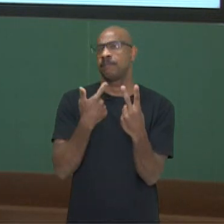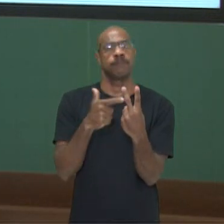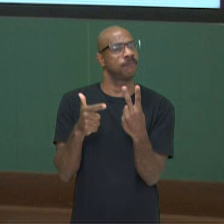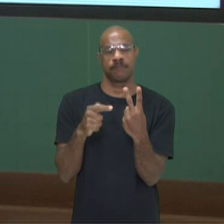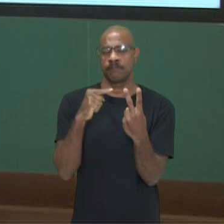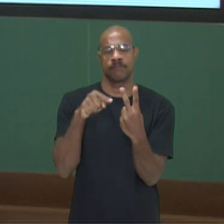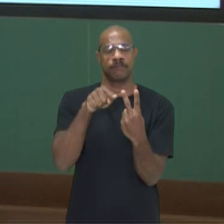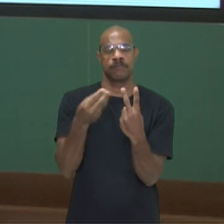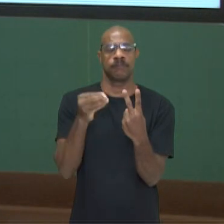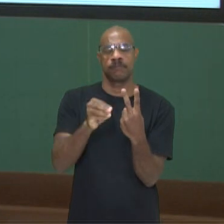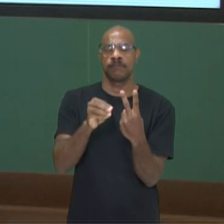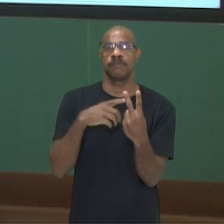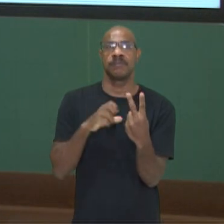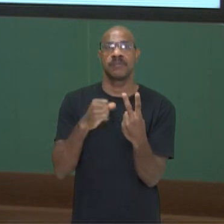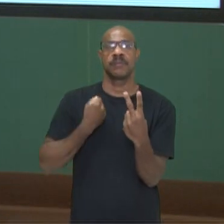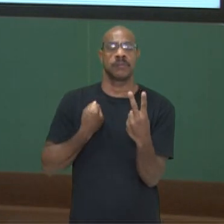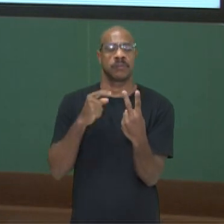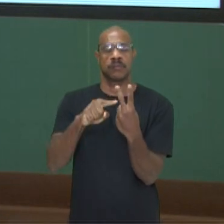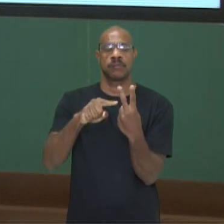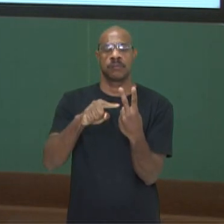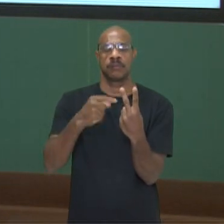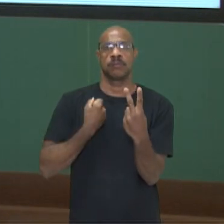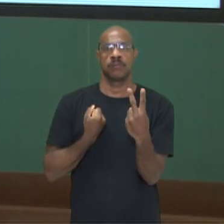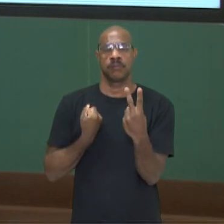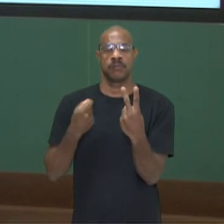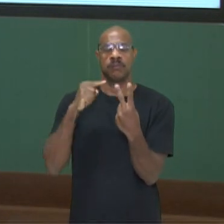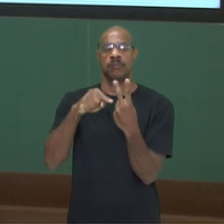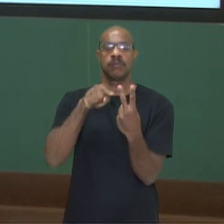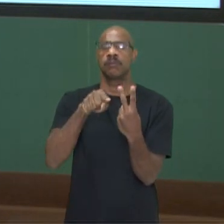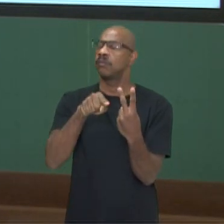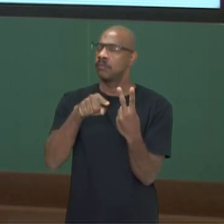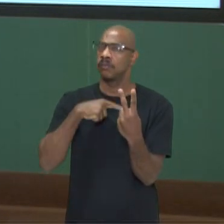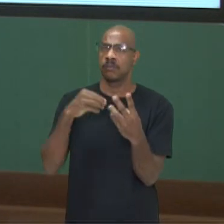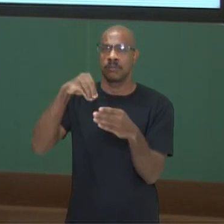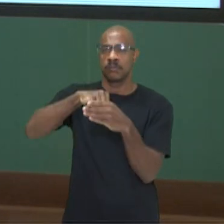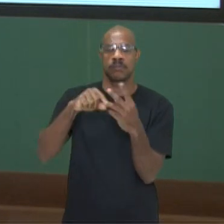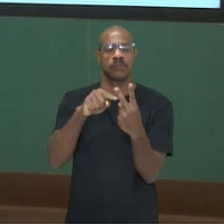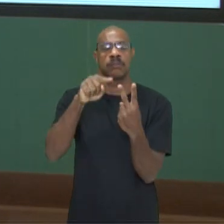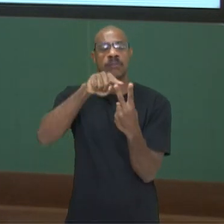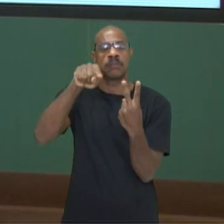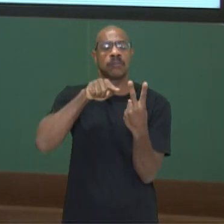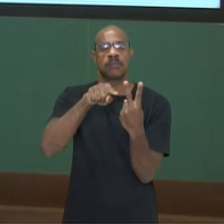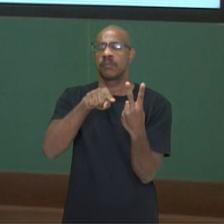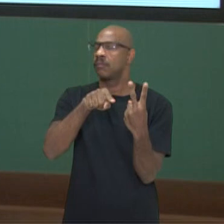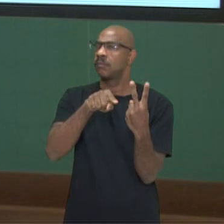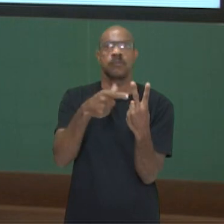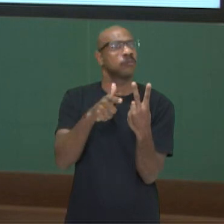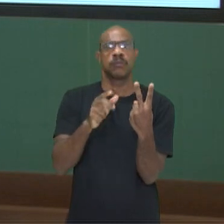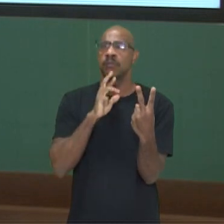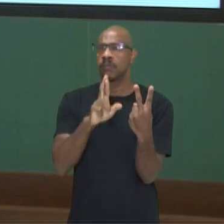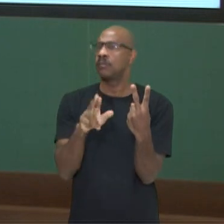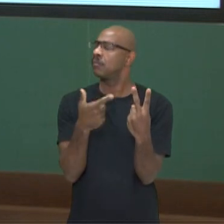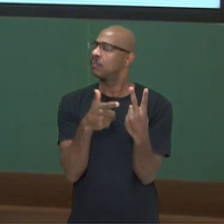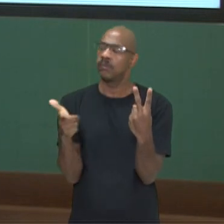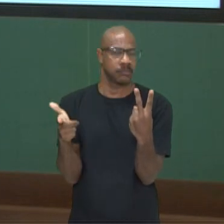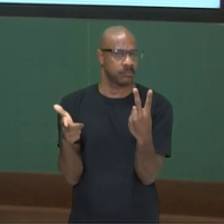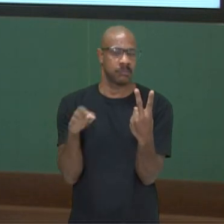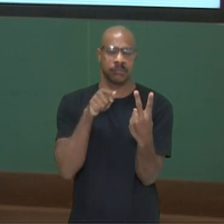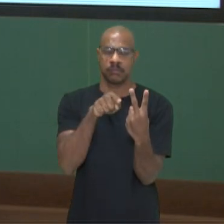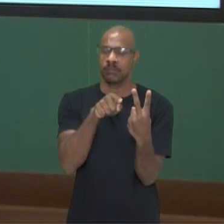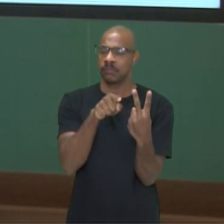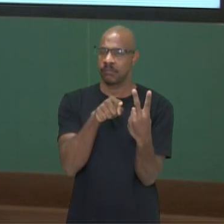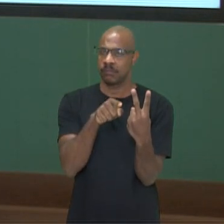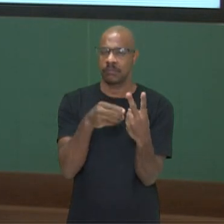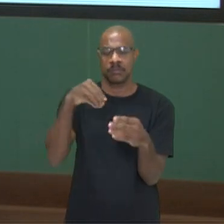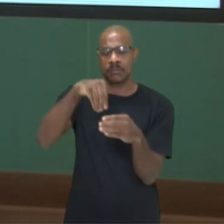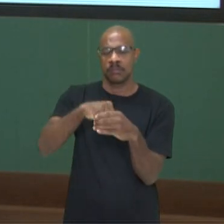anteriores. Quando o número está negativo dentro da raiz, nós não temos solução para essa raiz